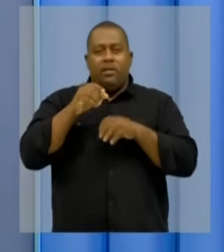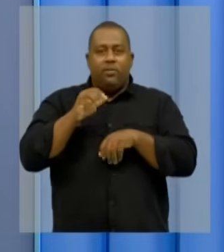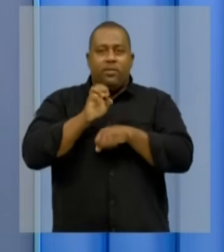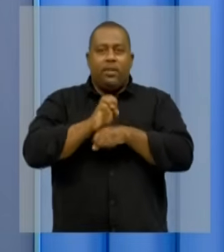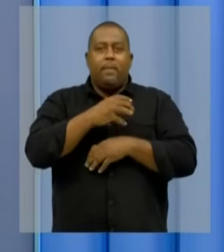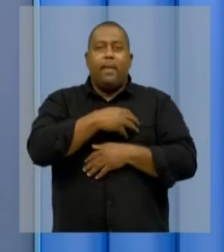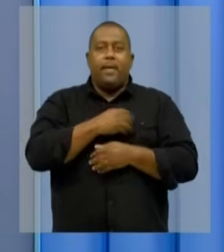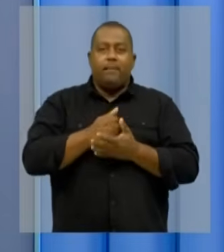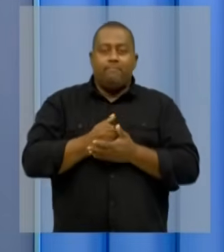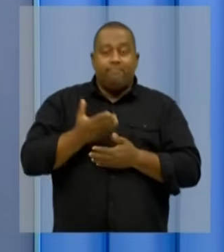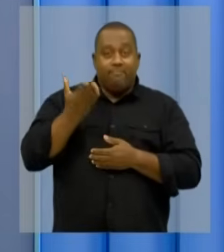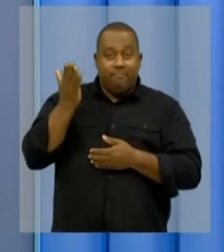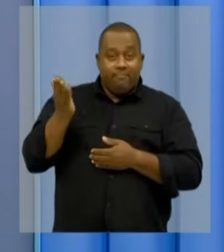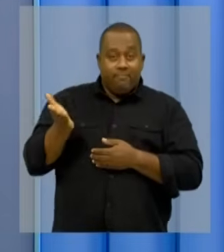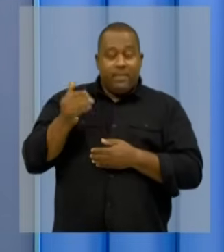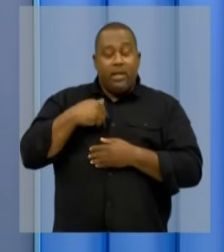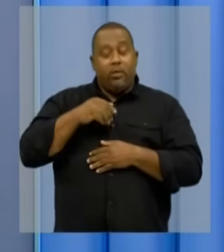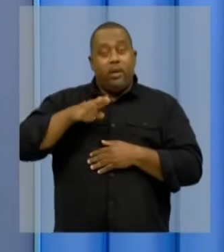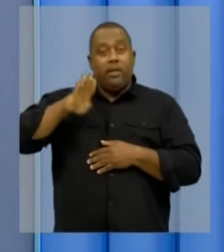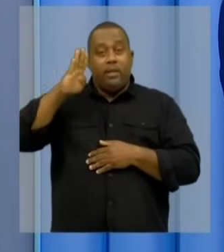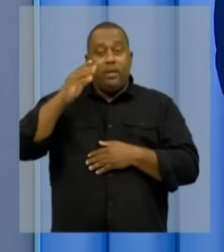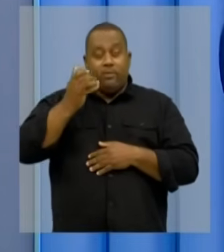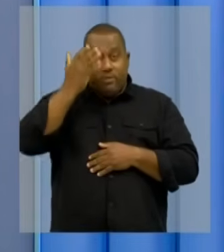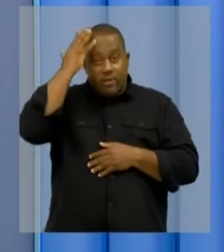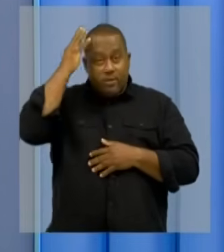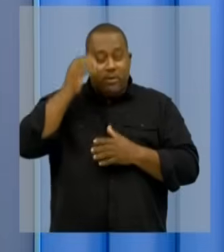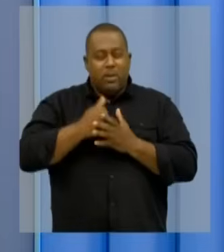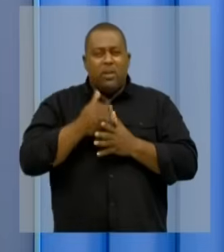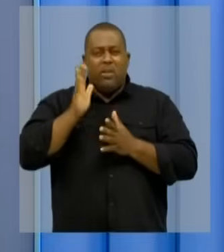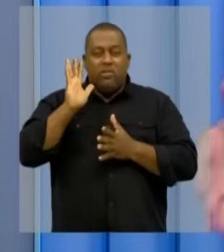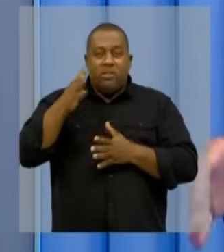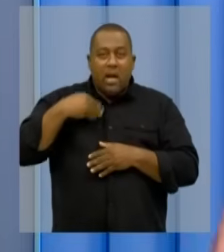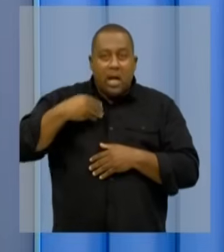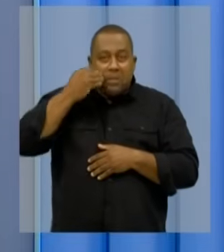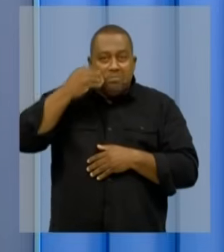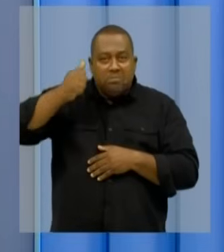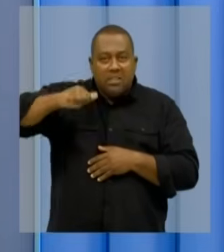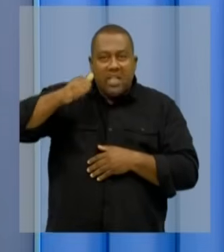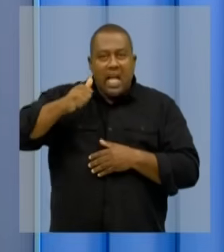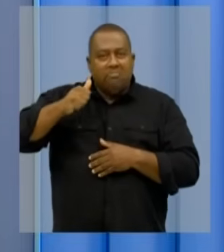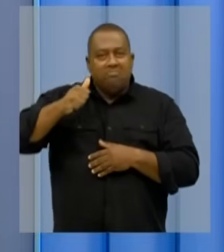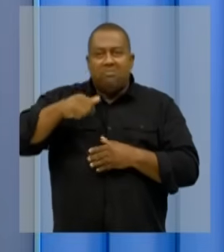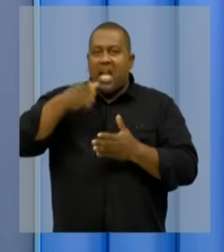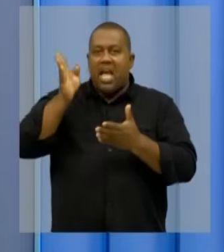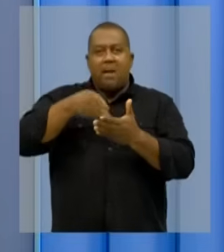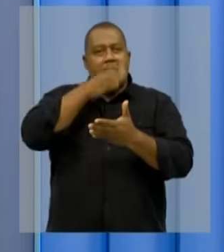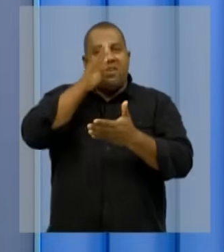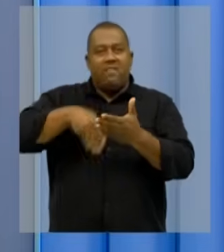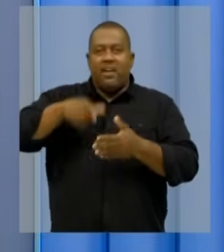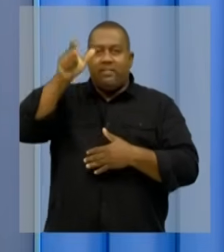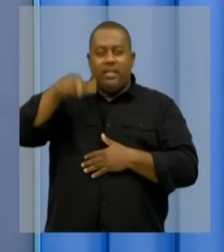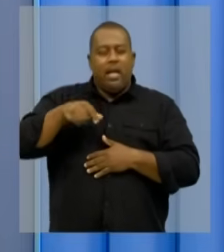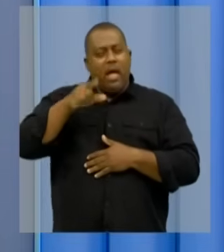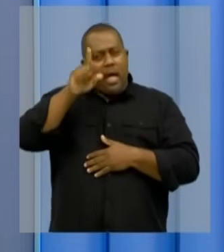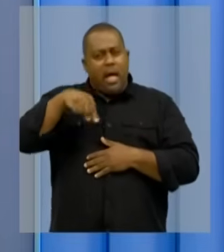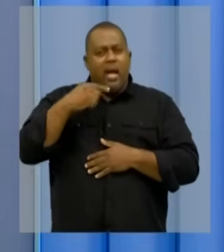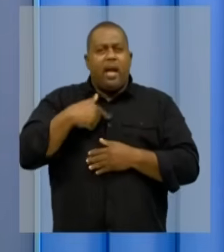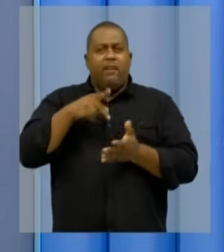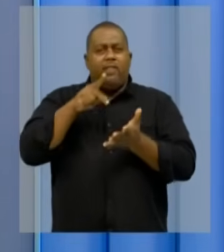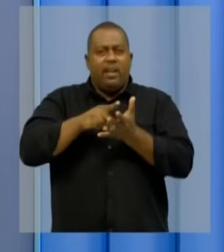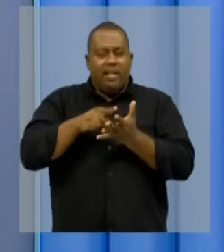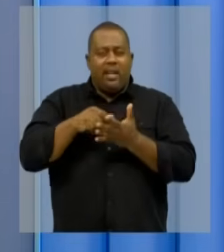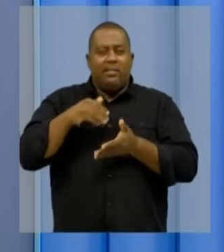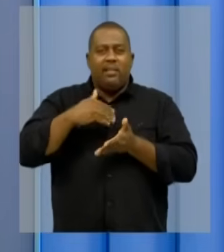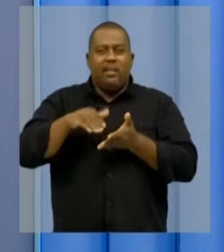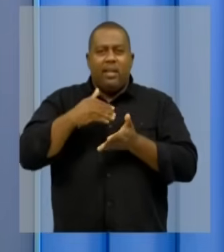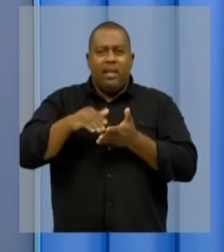Bahia? Aqui, o candidato Jerônimo, que foi testado e reprovado. Essa é a verdade, secretário Jerônimo.